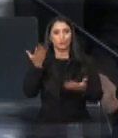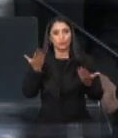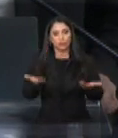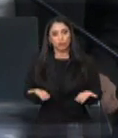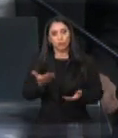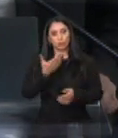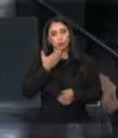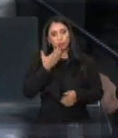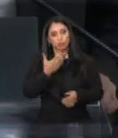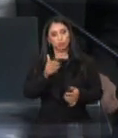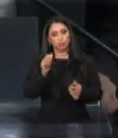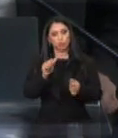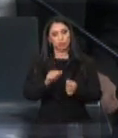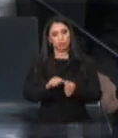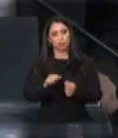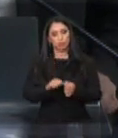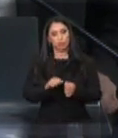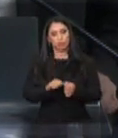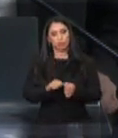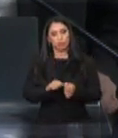relacionados na